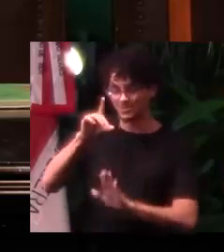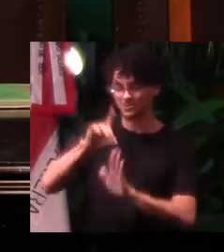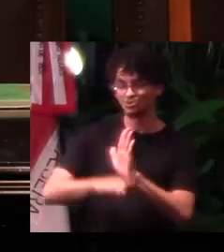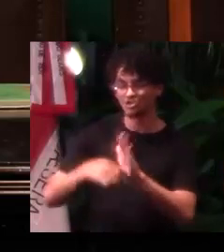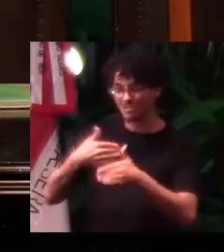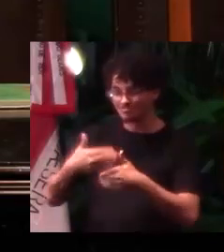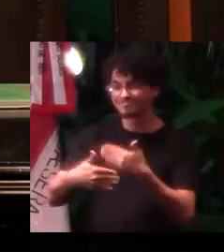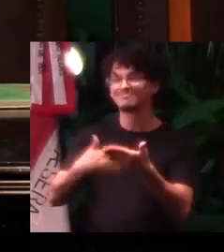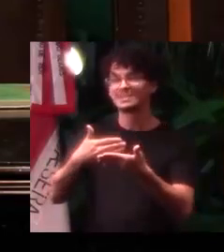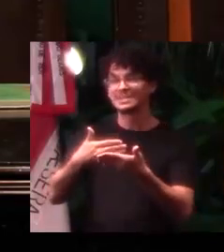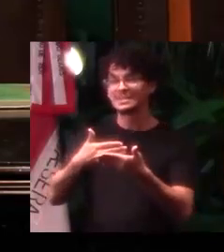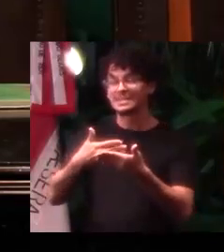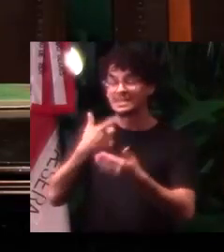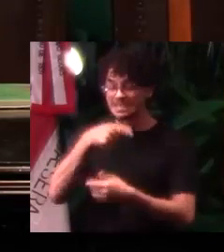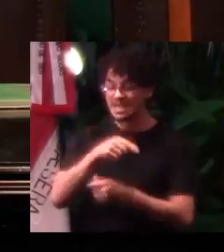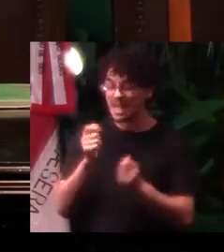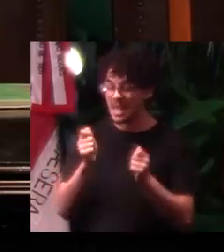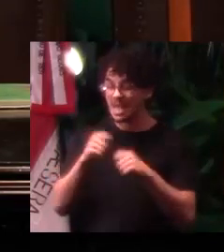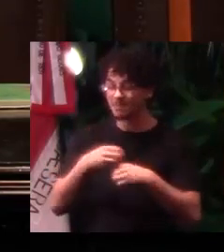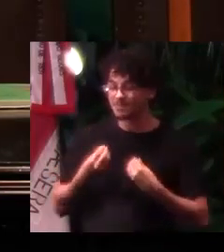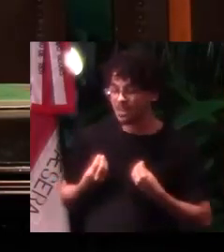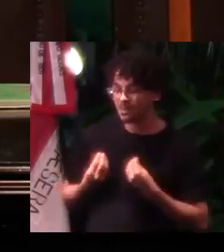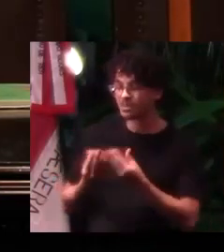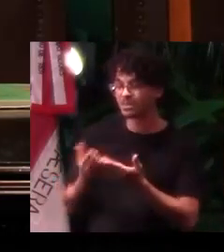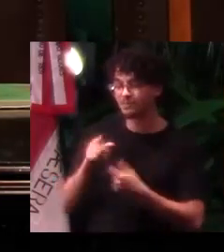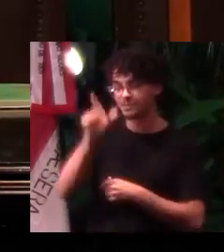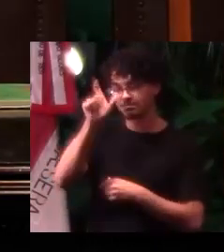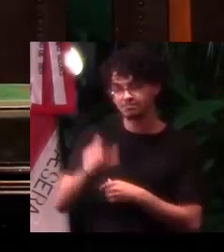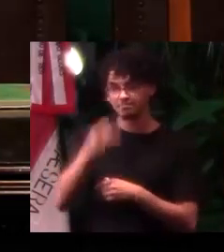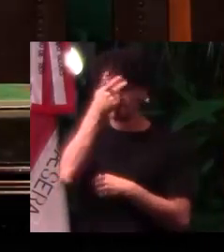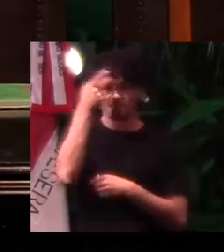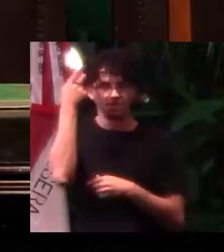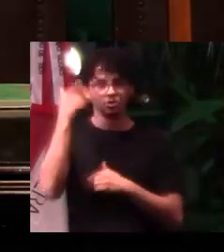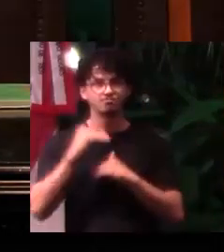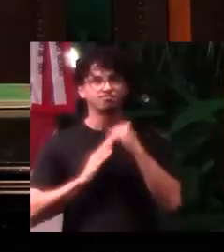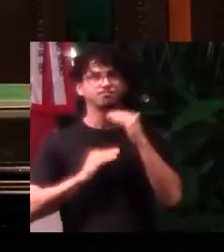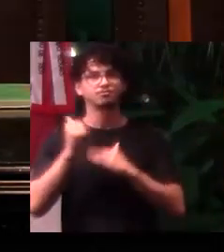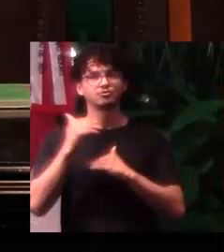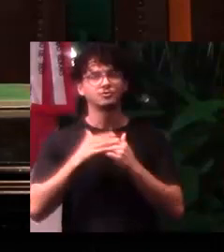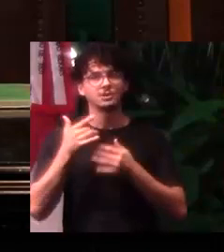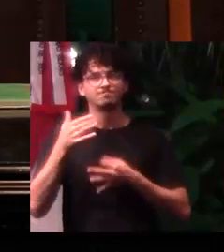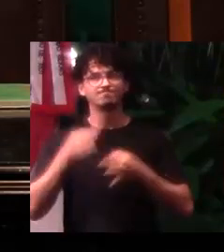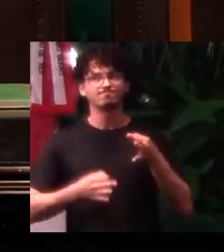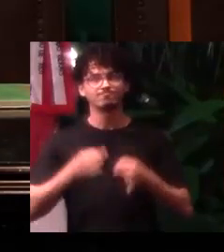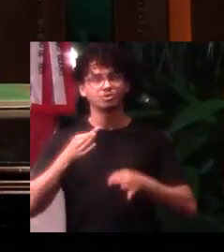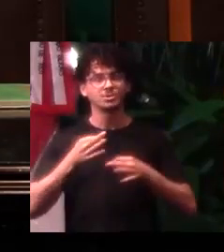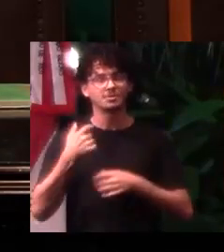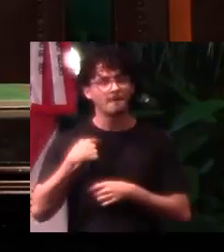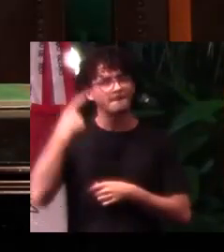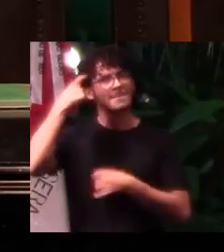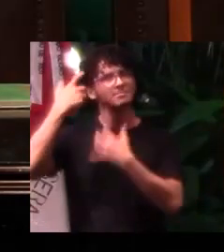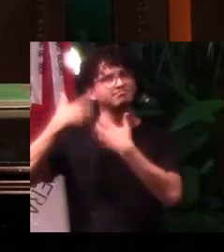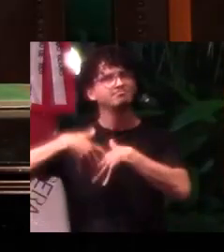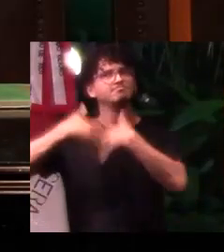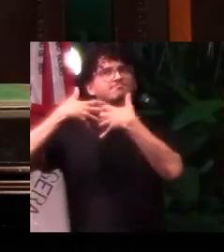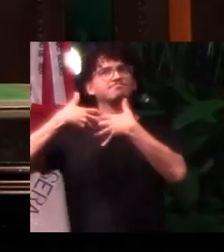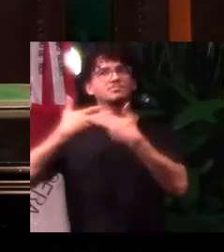permite que o jurista reflita sobre questões humanas que a todos os dias